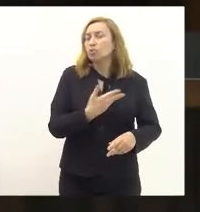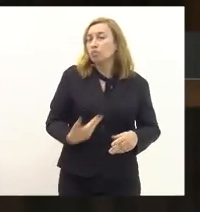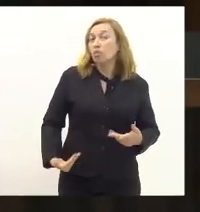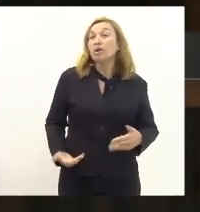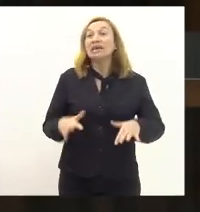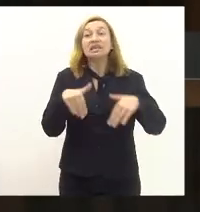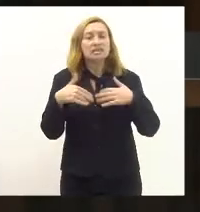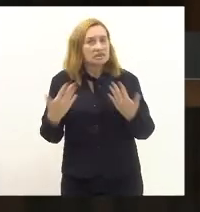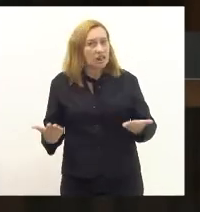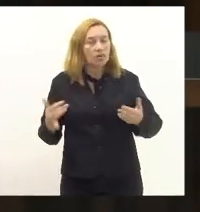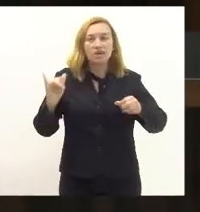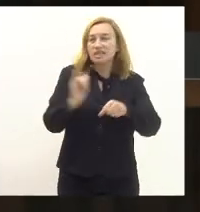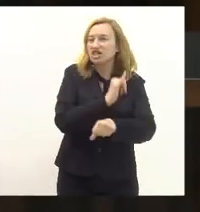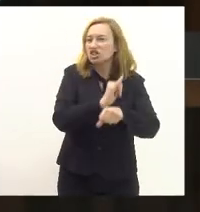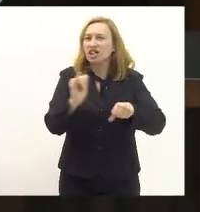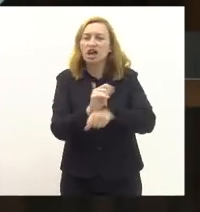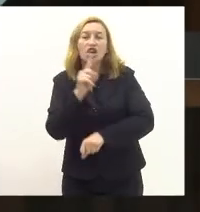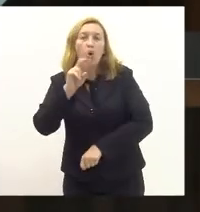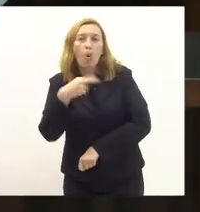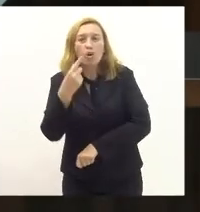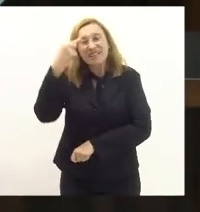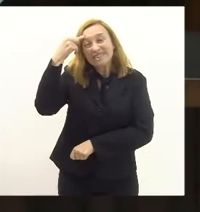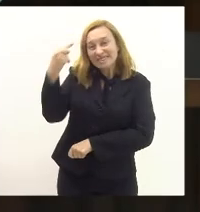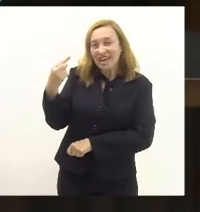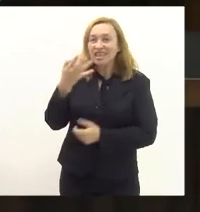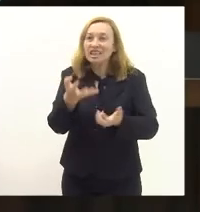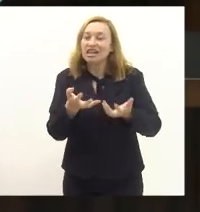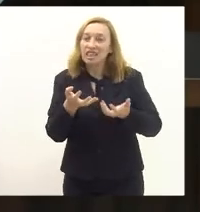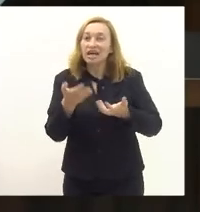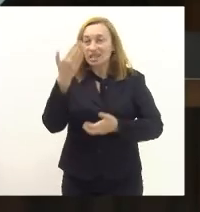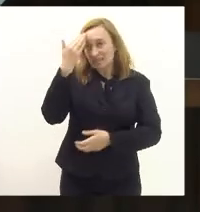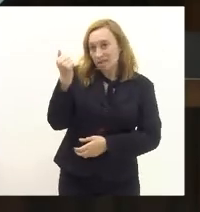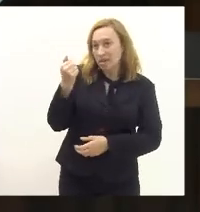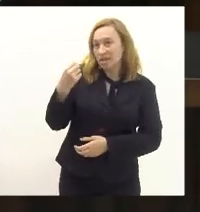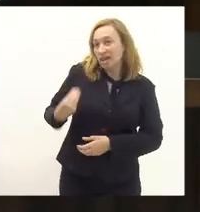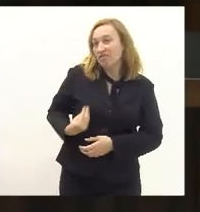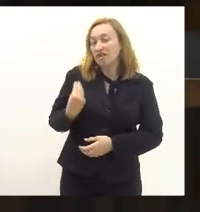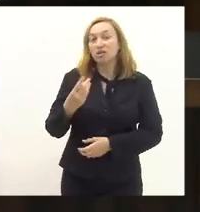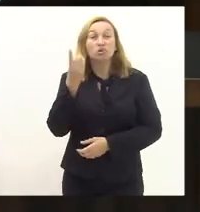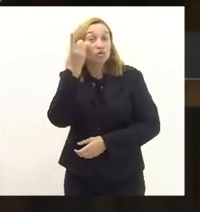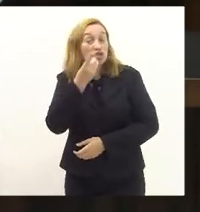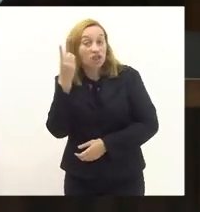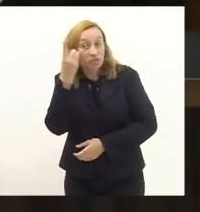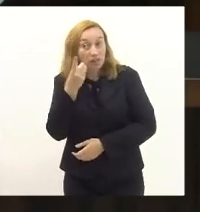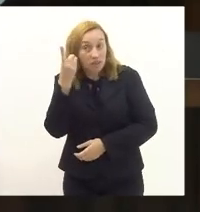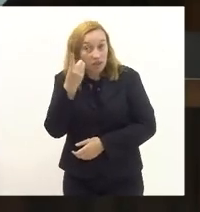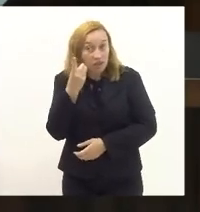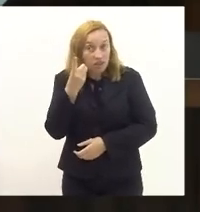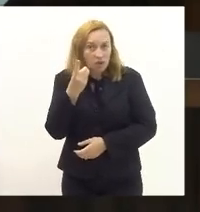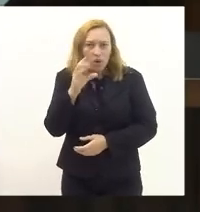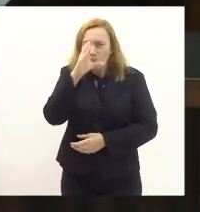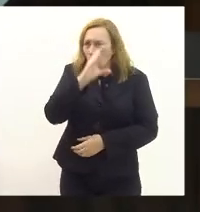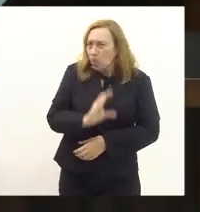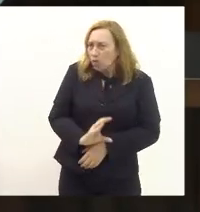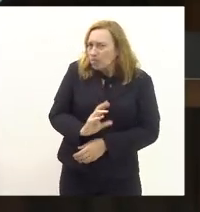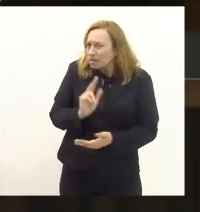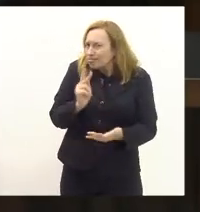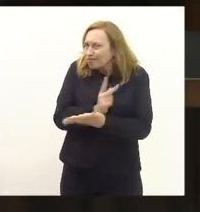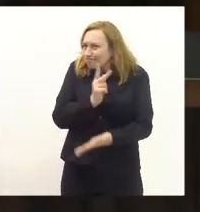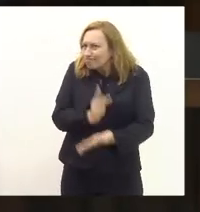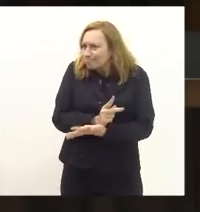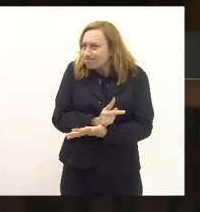essa estratégia de querer saber da vida dos deputados, de proceder a um comportamento